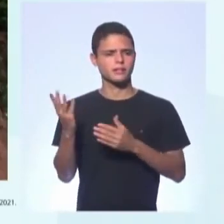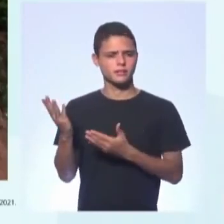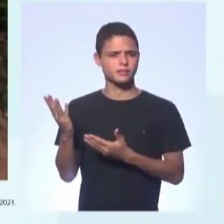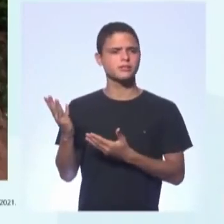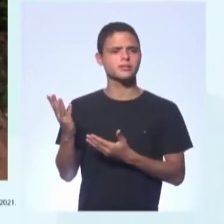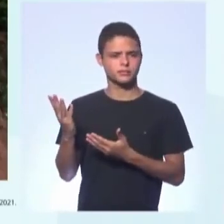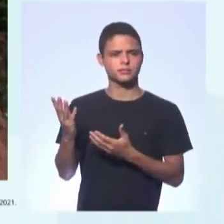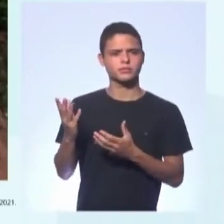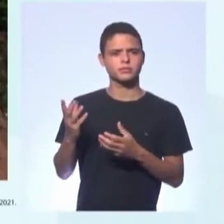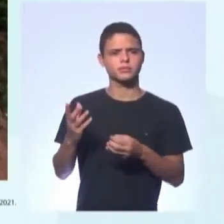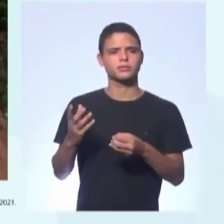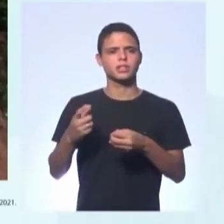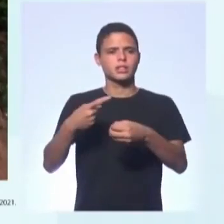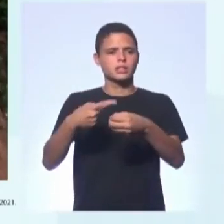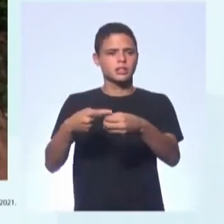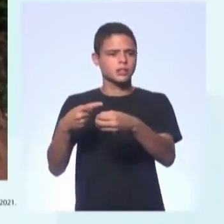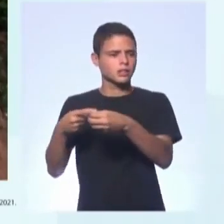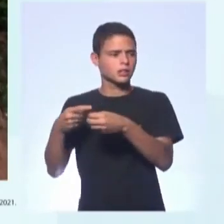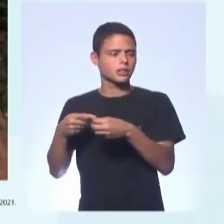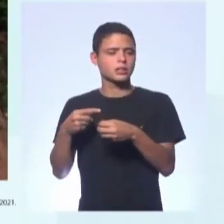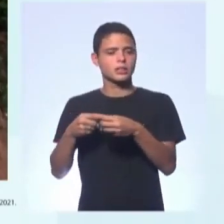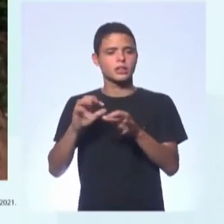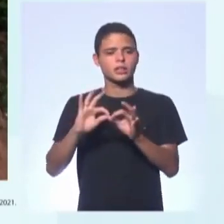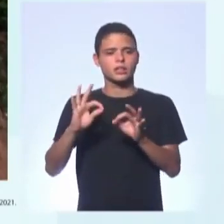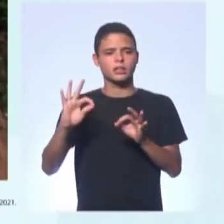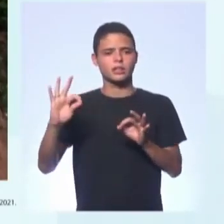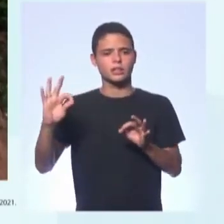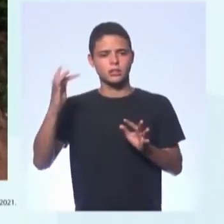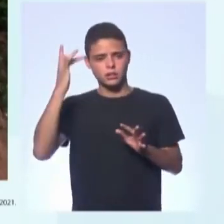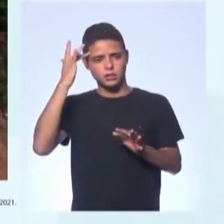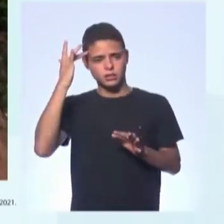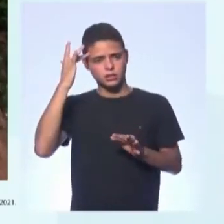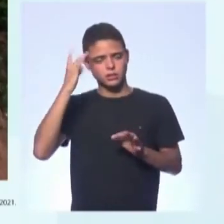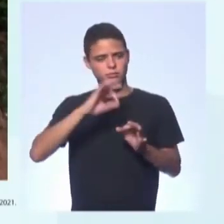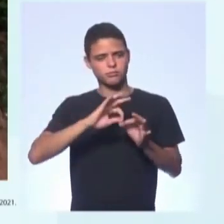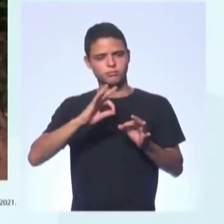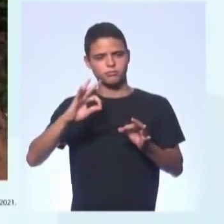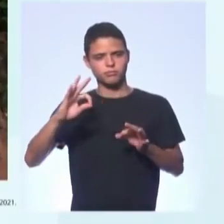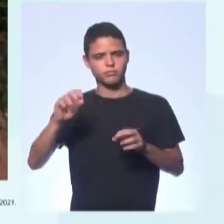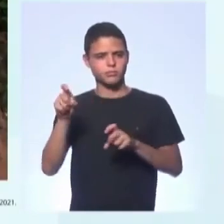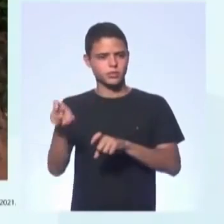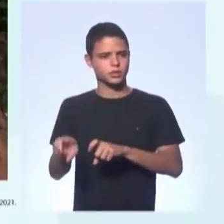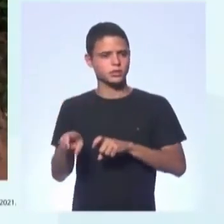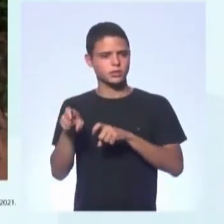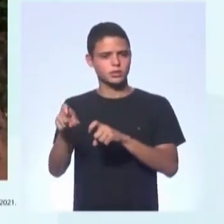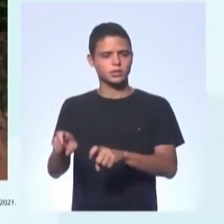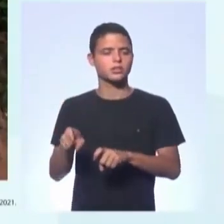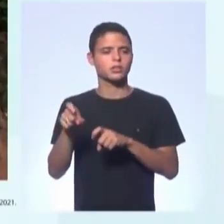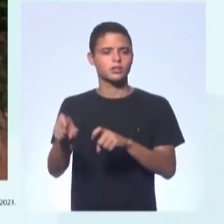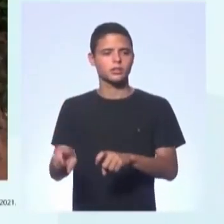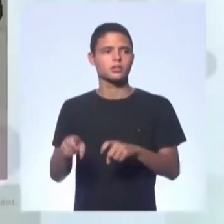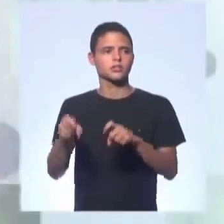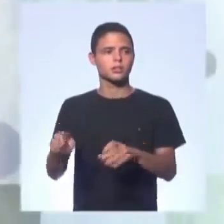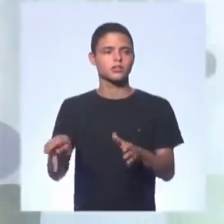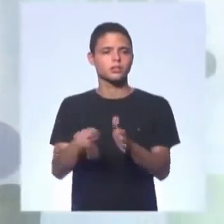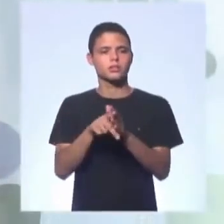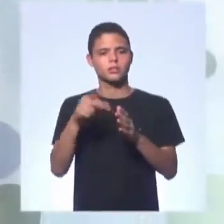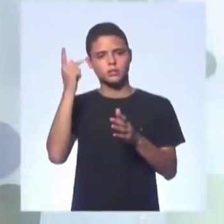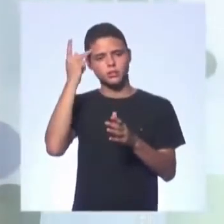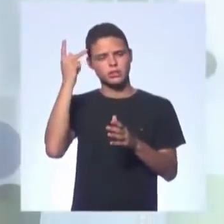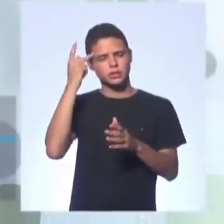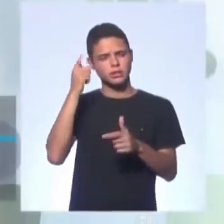de uma cidade do interior de São Paulo, não é aqui de São Paulo, tá? É uma cidade do interior de São Paulo, que também sofre